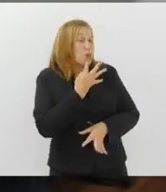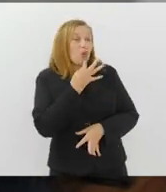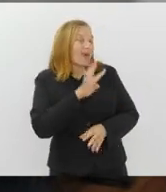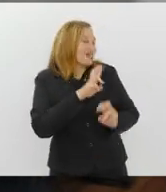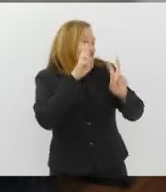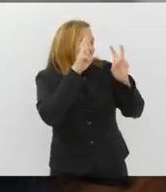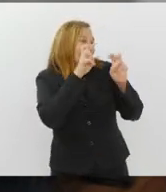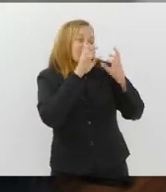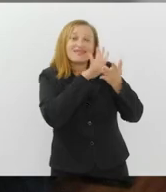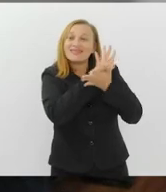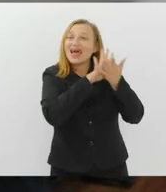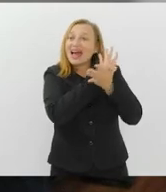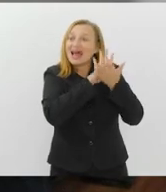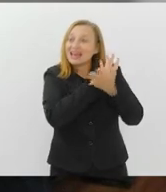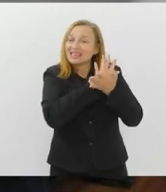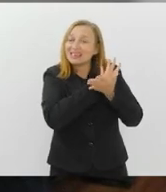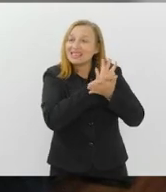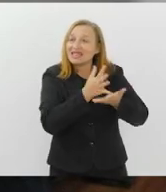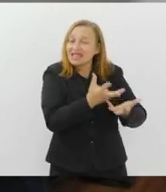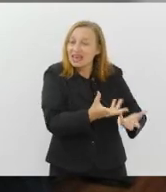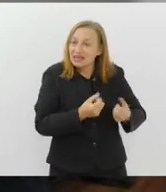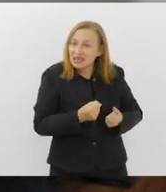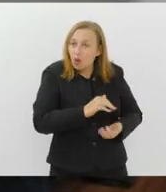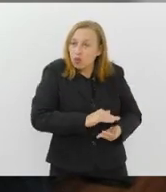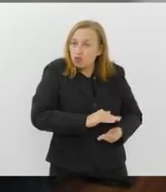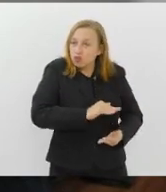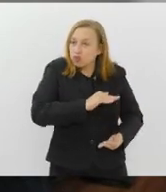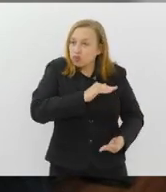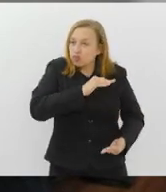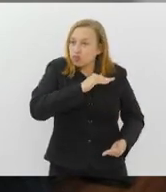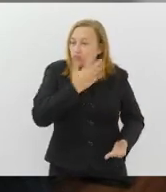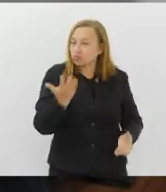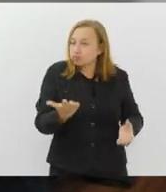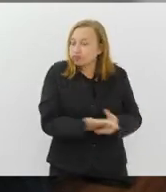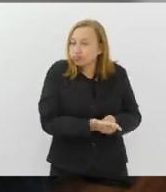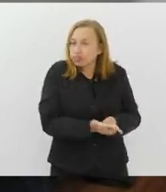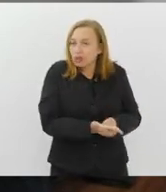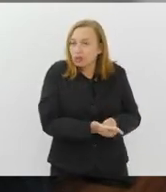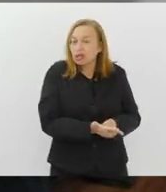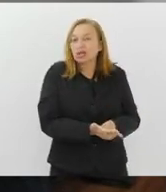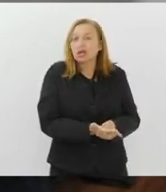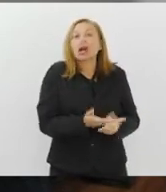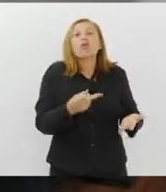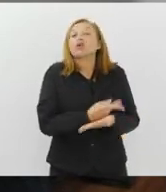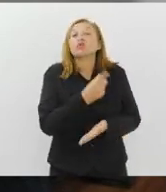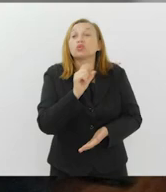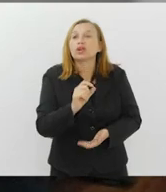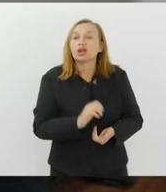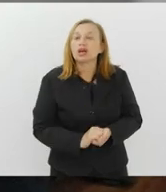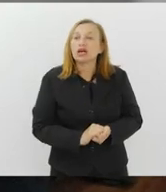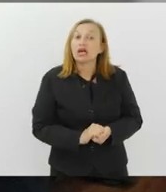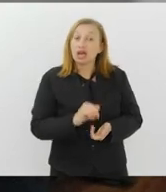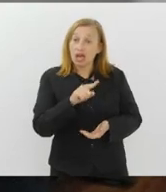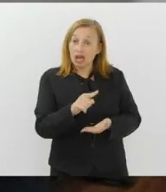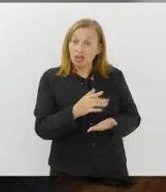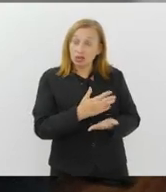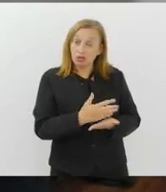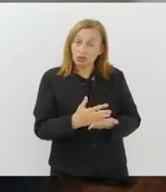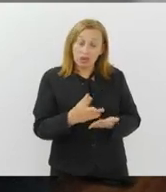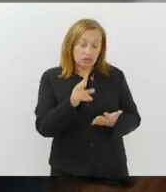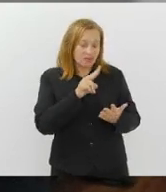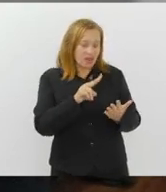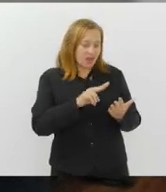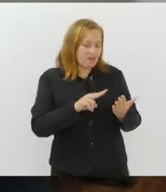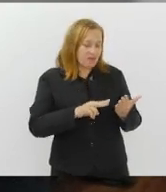tema e recebem um volume de processo muito grande. O que, que acontece? Eles começam a sanear os